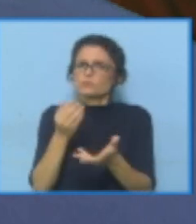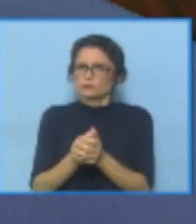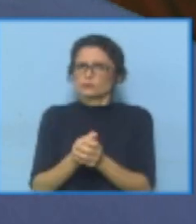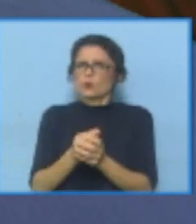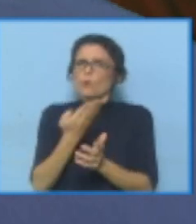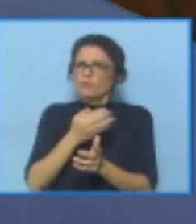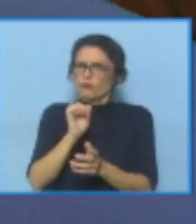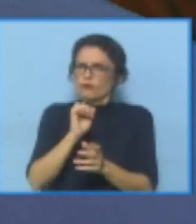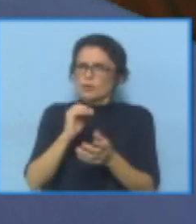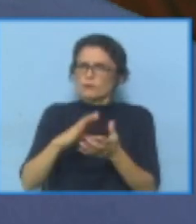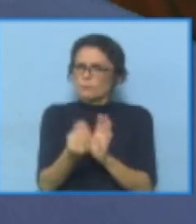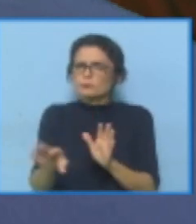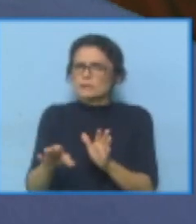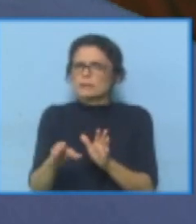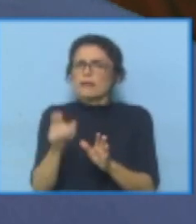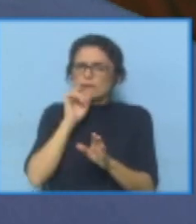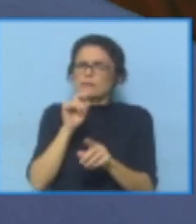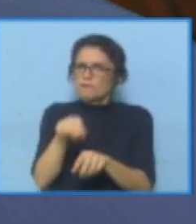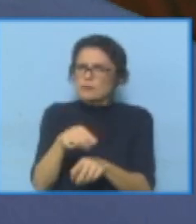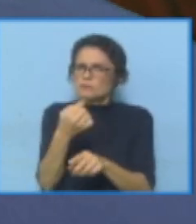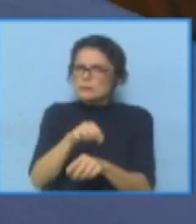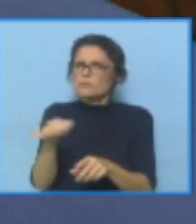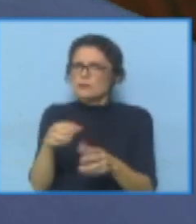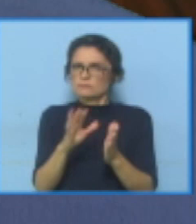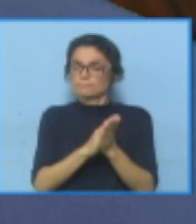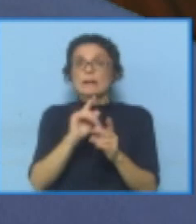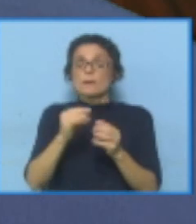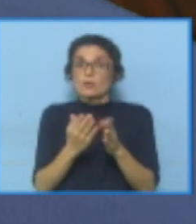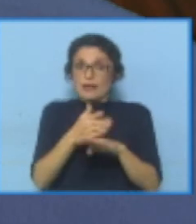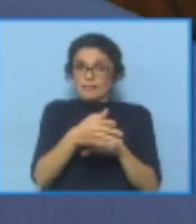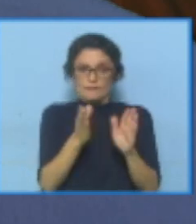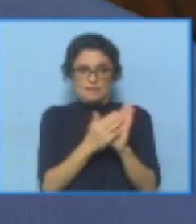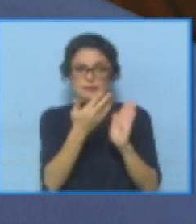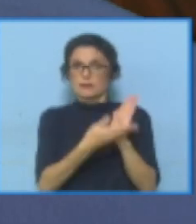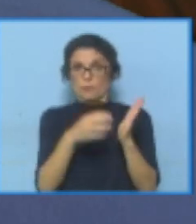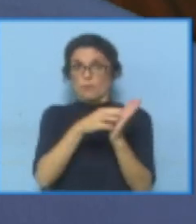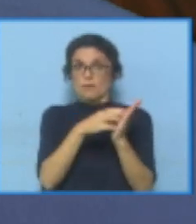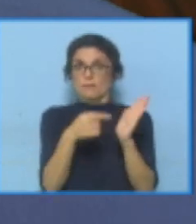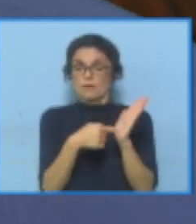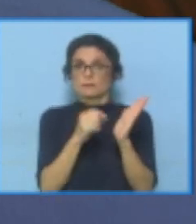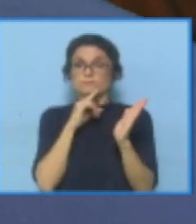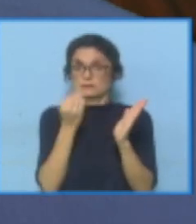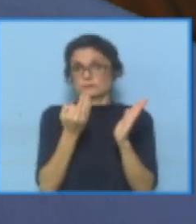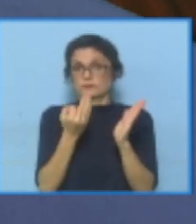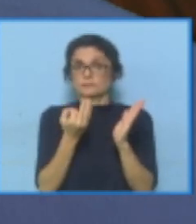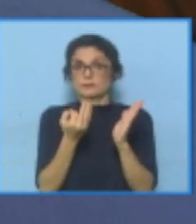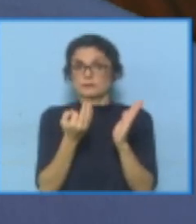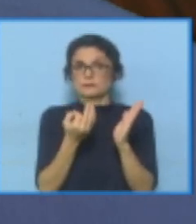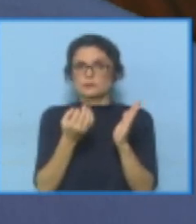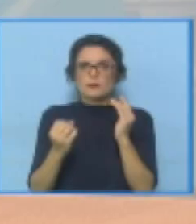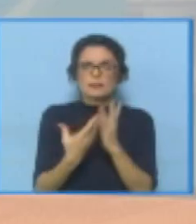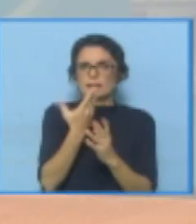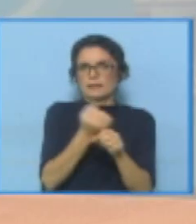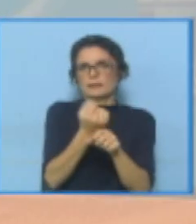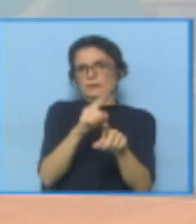a propósito de uma carta, uma imagem, podemos ser criativos e criar,